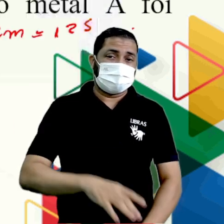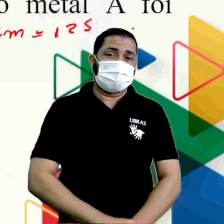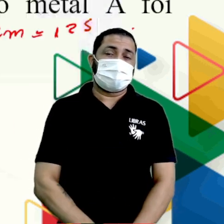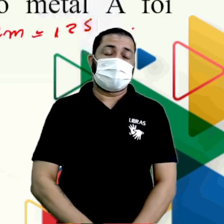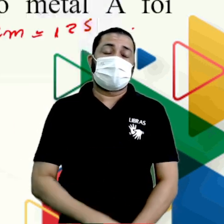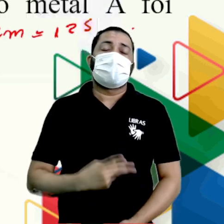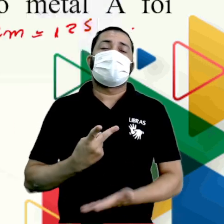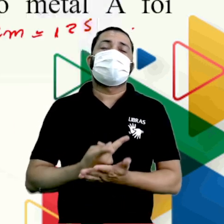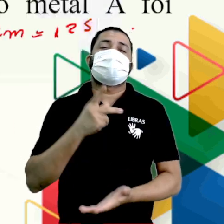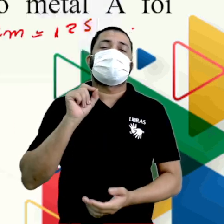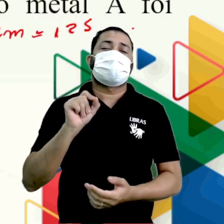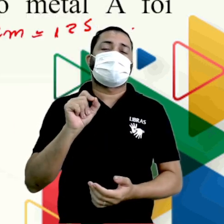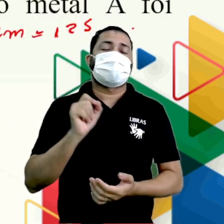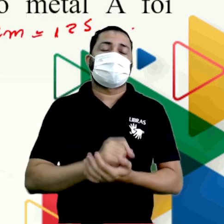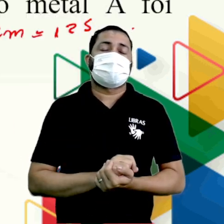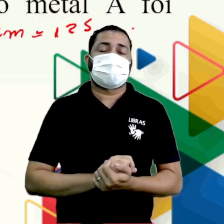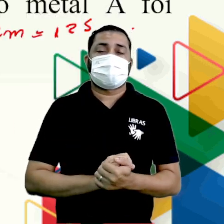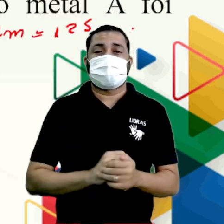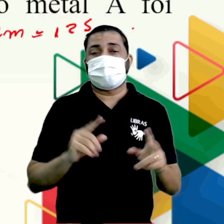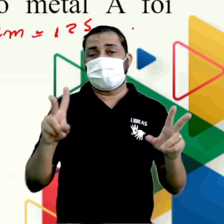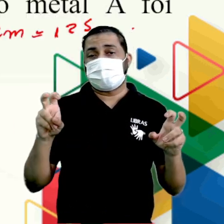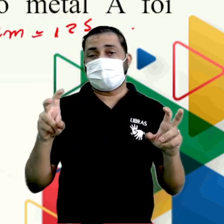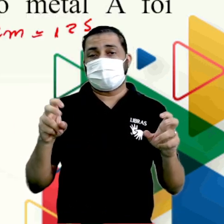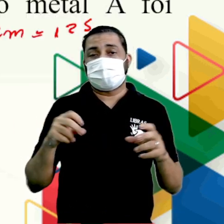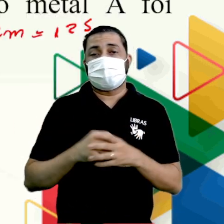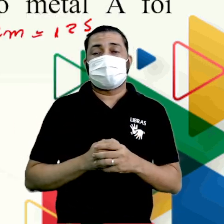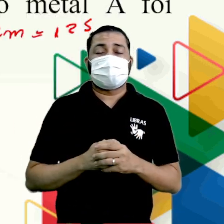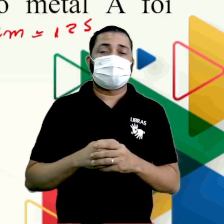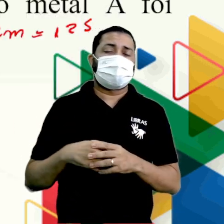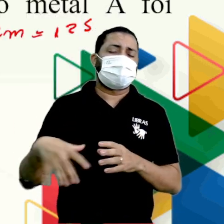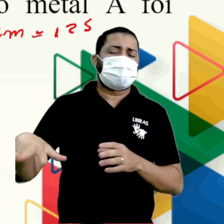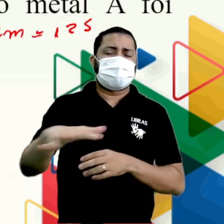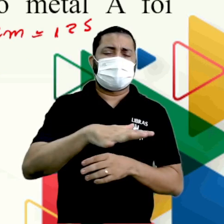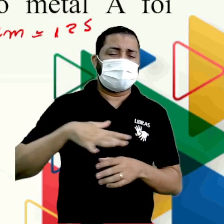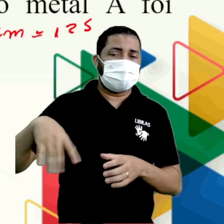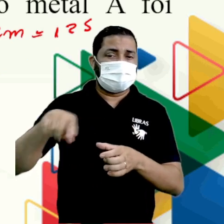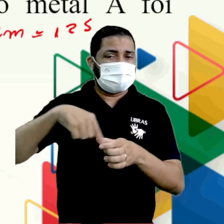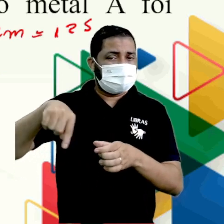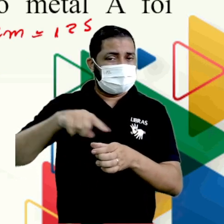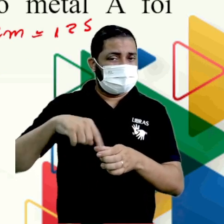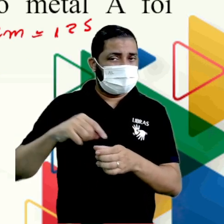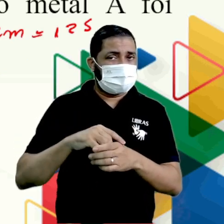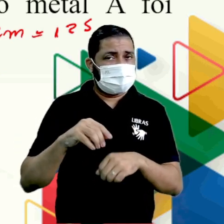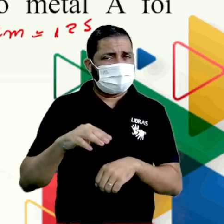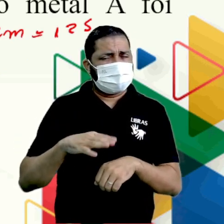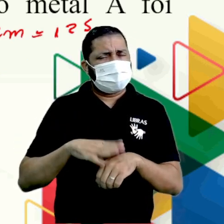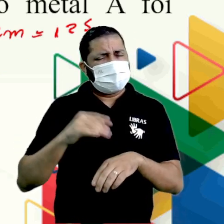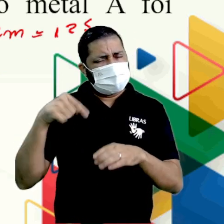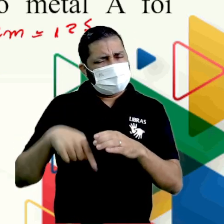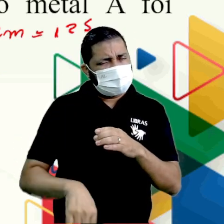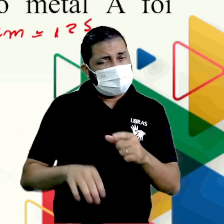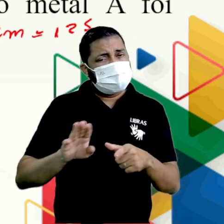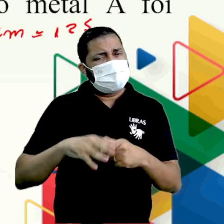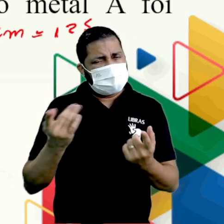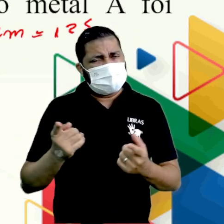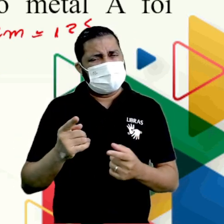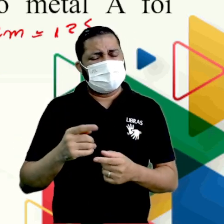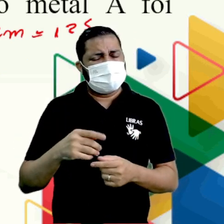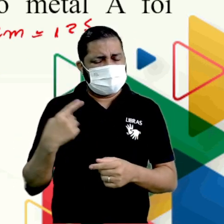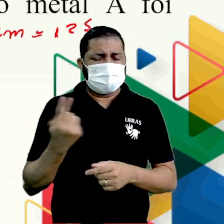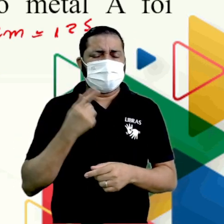que acontece? Em relação ao cálculo da esfera, é um pouquinho mais complexo, mas nada que a gente não possa fazer.